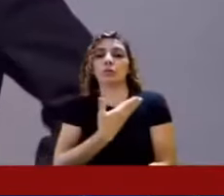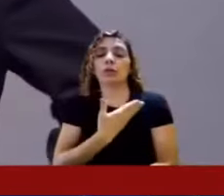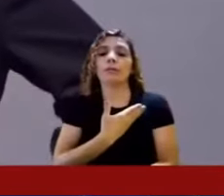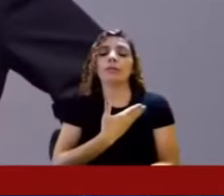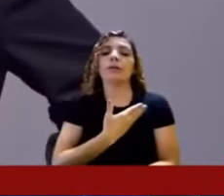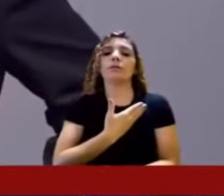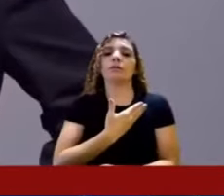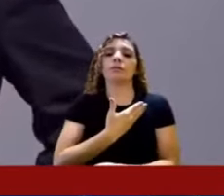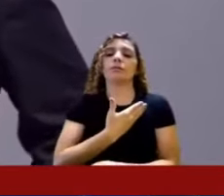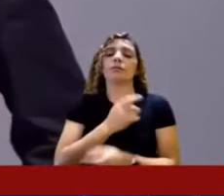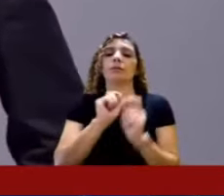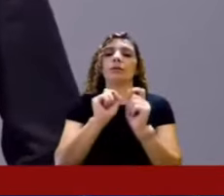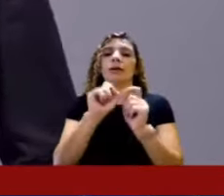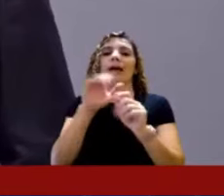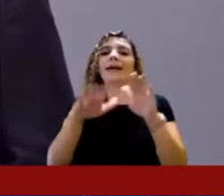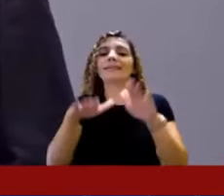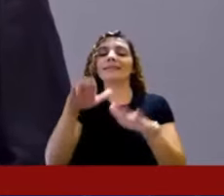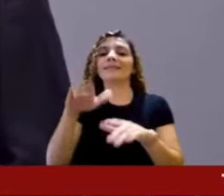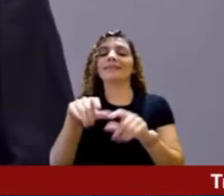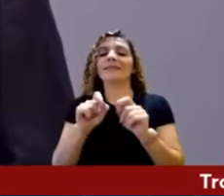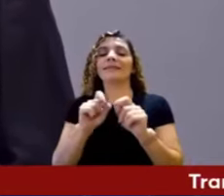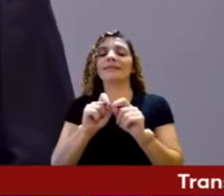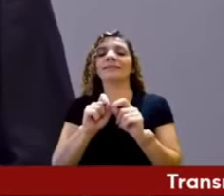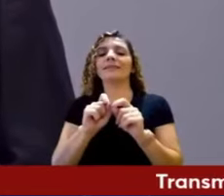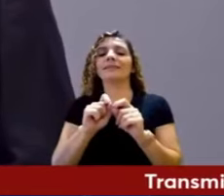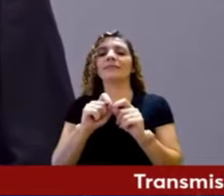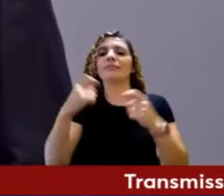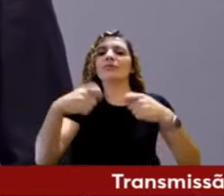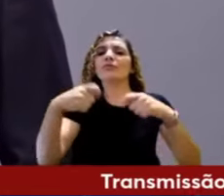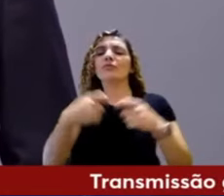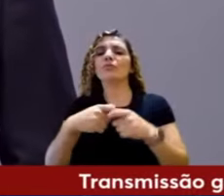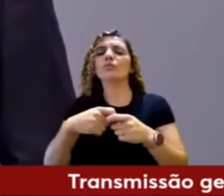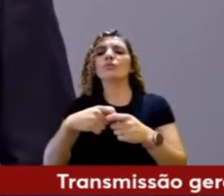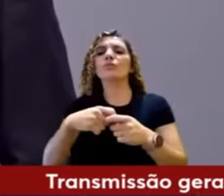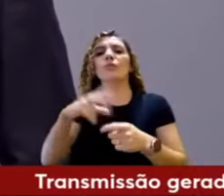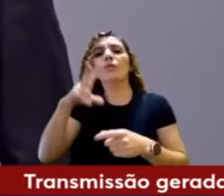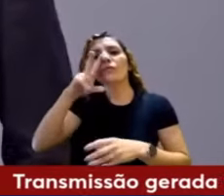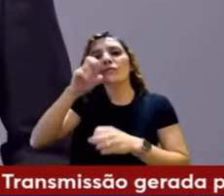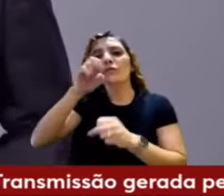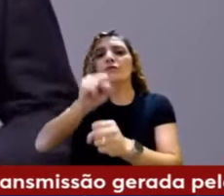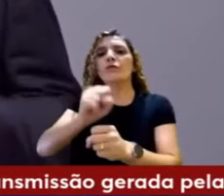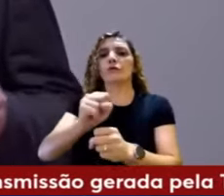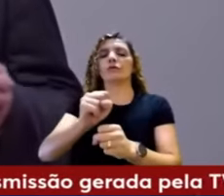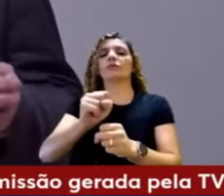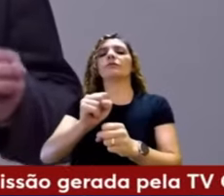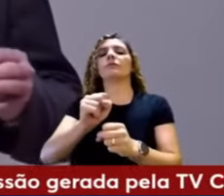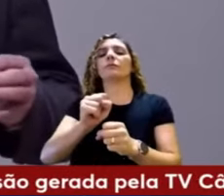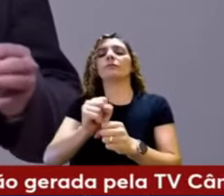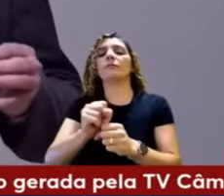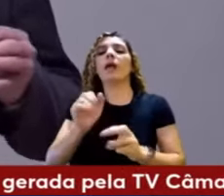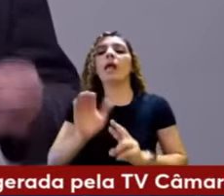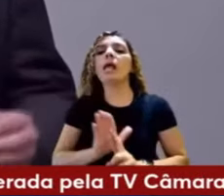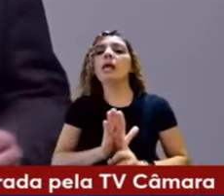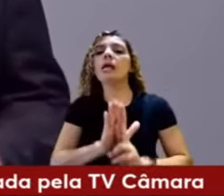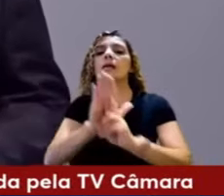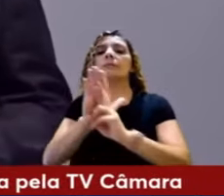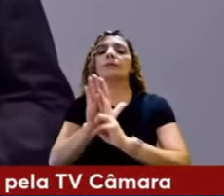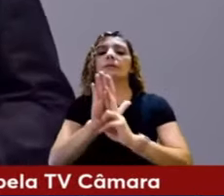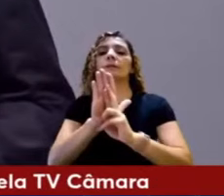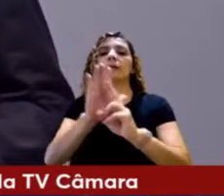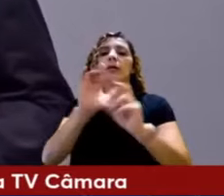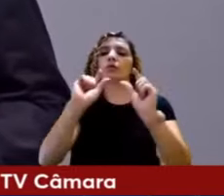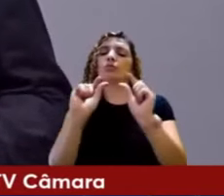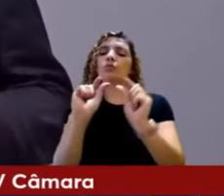vezes resistiram e certamente representam um pouco desse